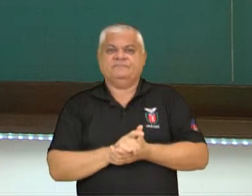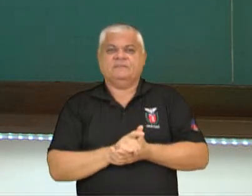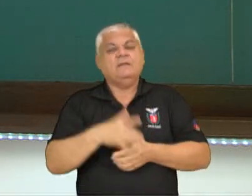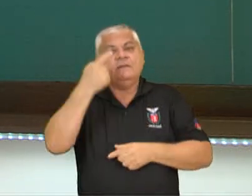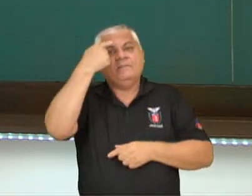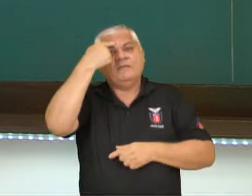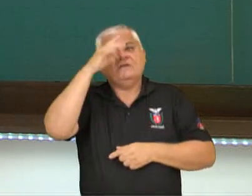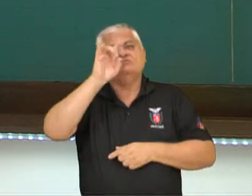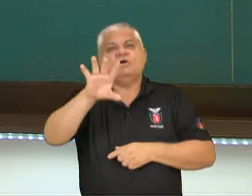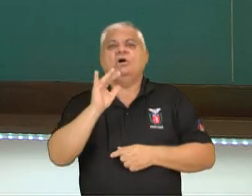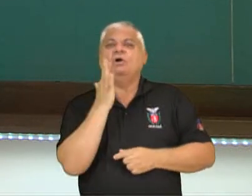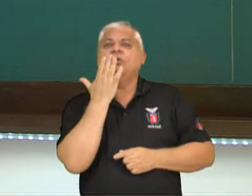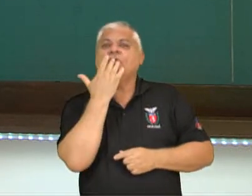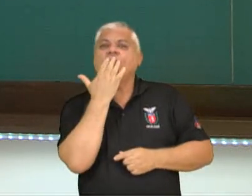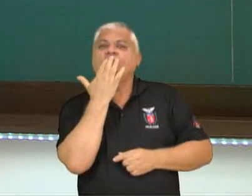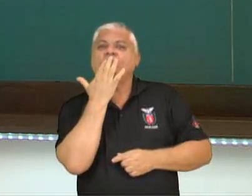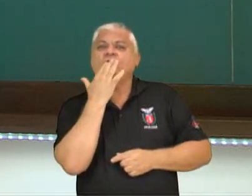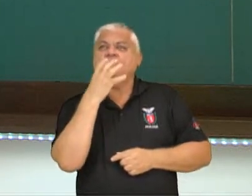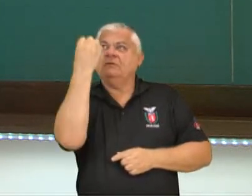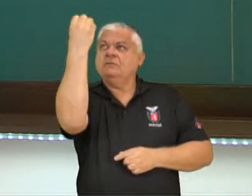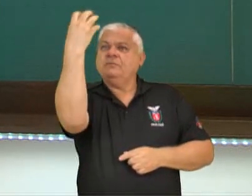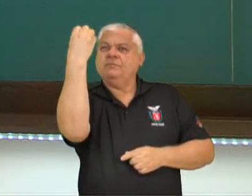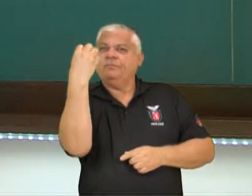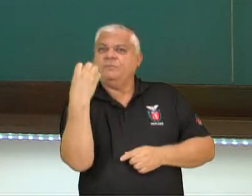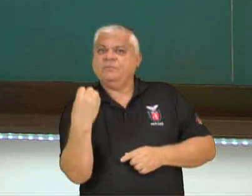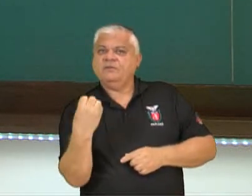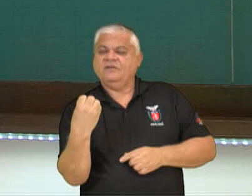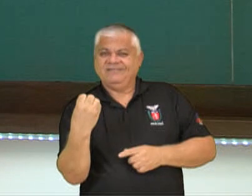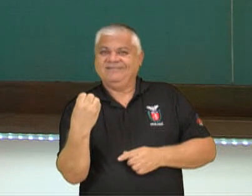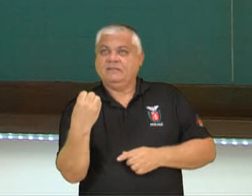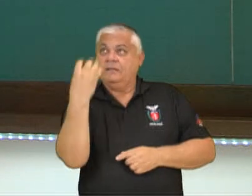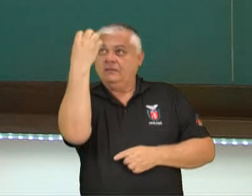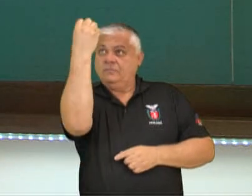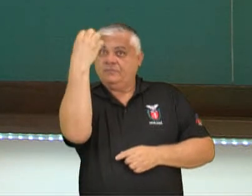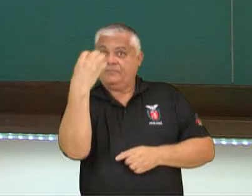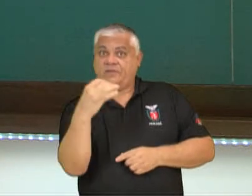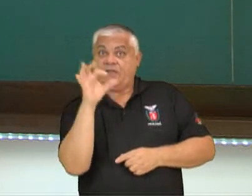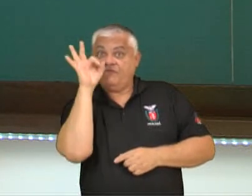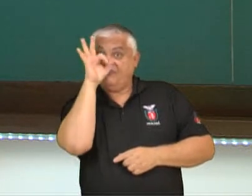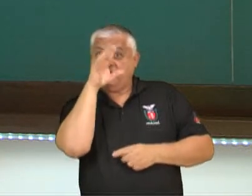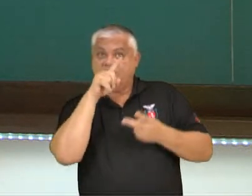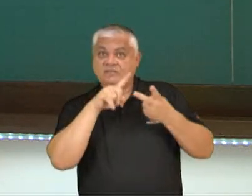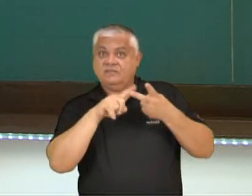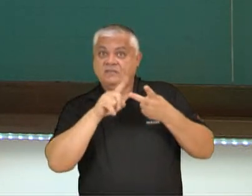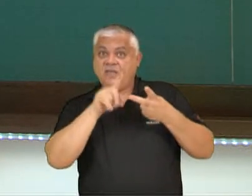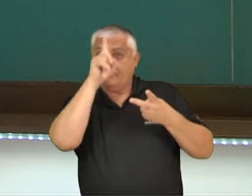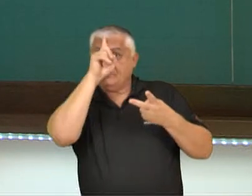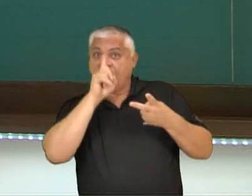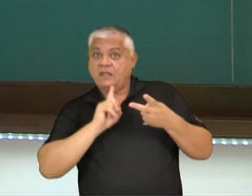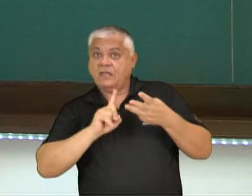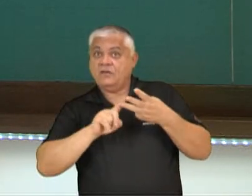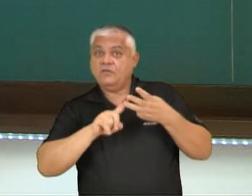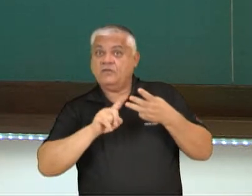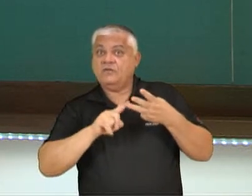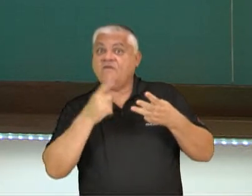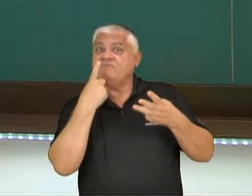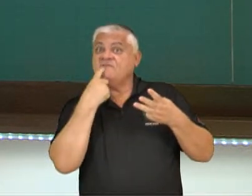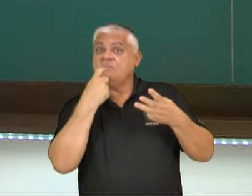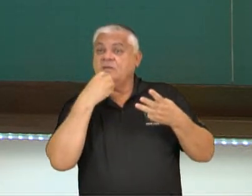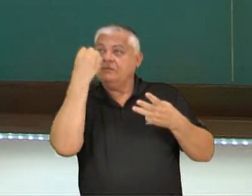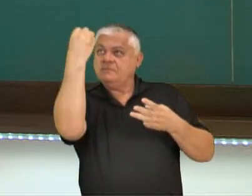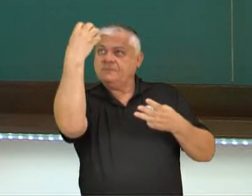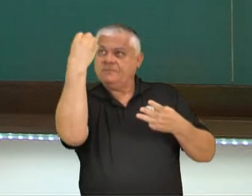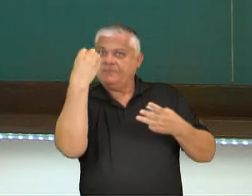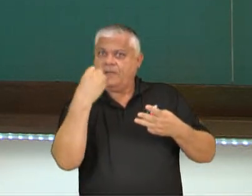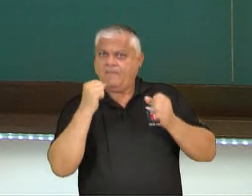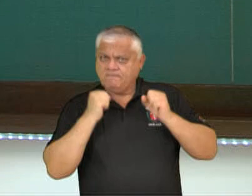somente nas cores dos semáforos, elas indicam para a gente se a gente pode ou não atravessar a rua, tanto para a pessoa que